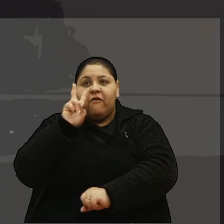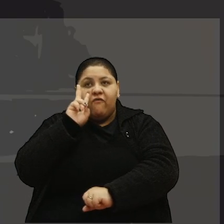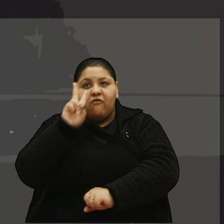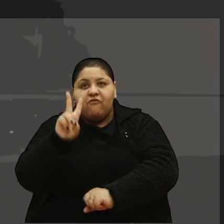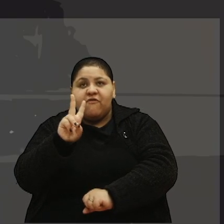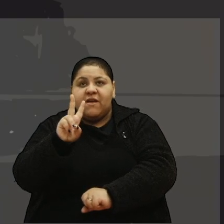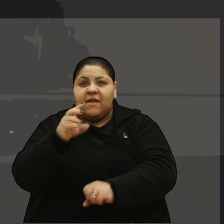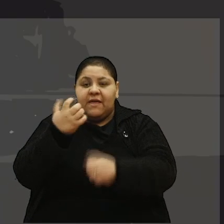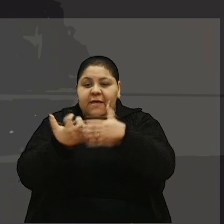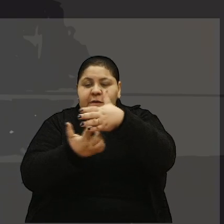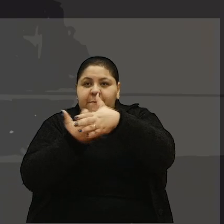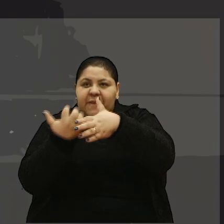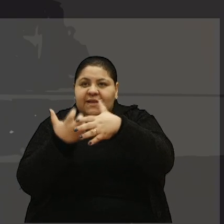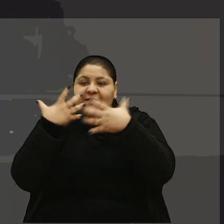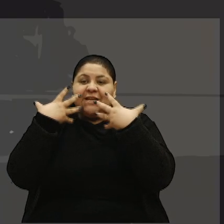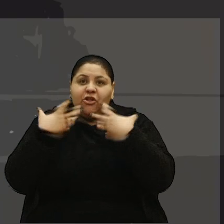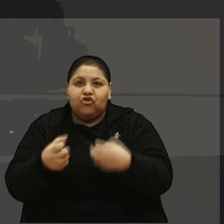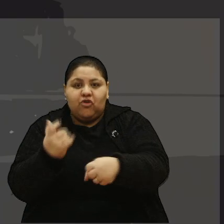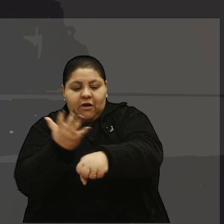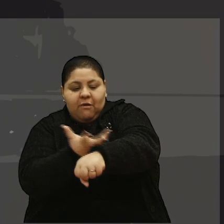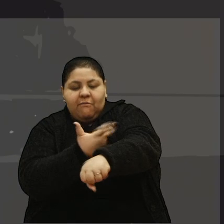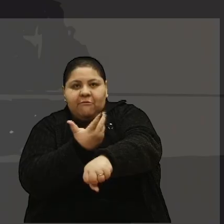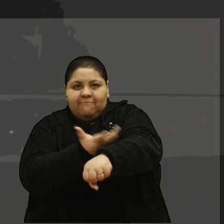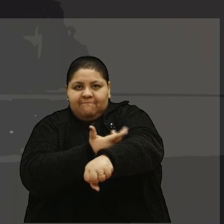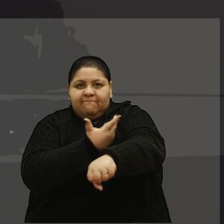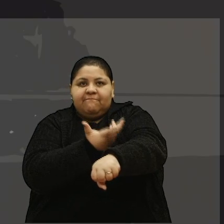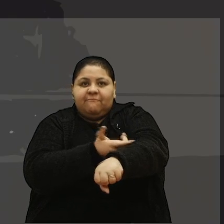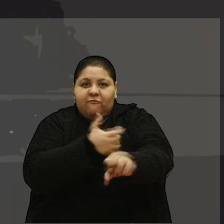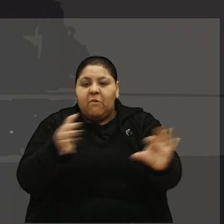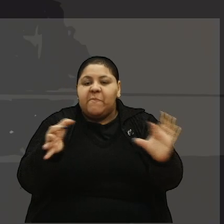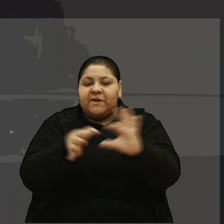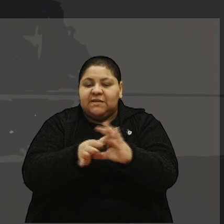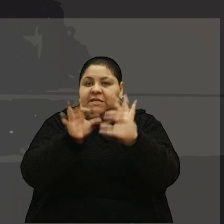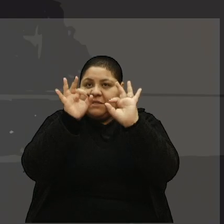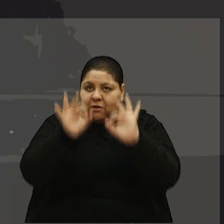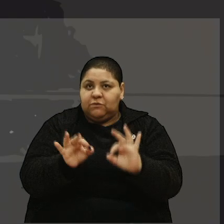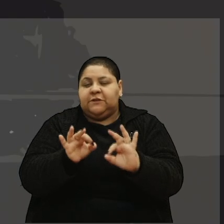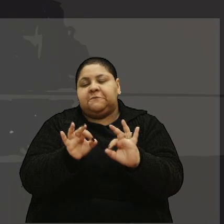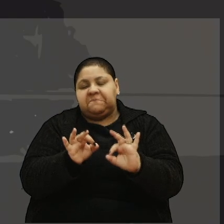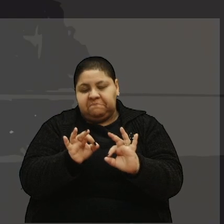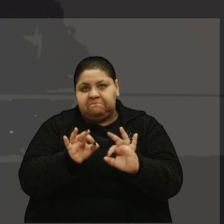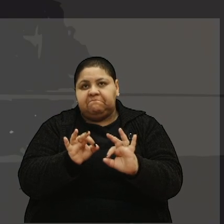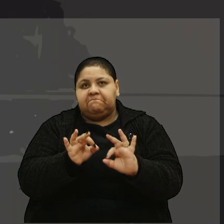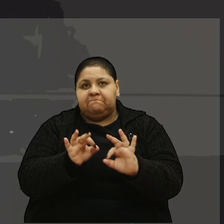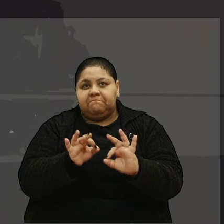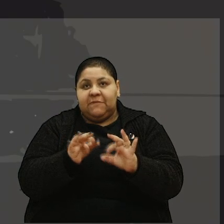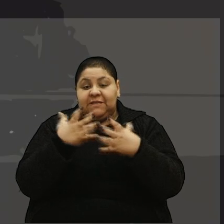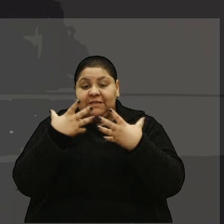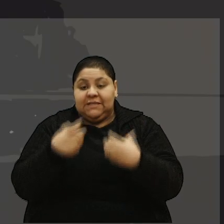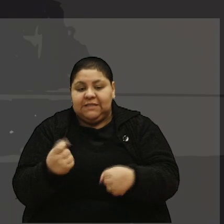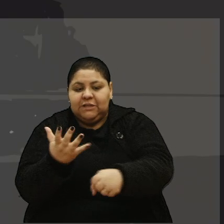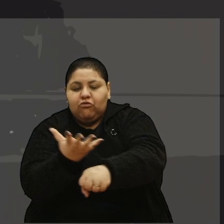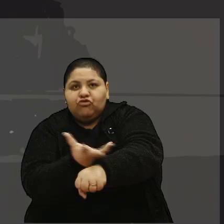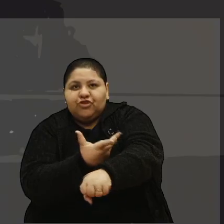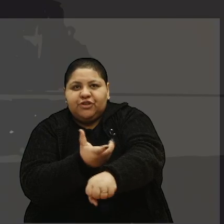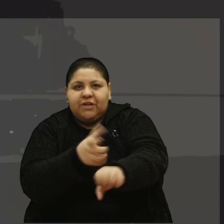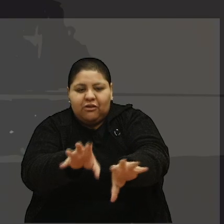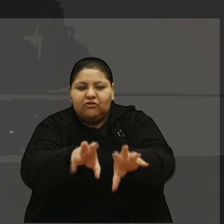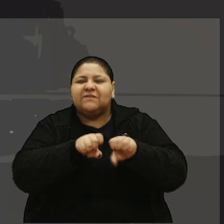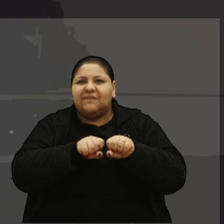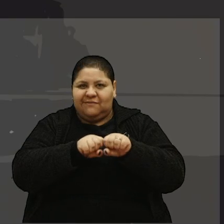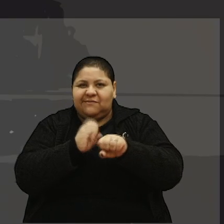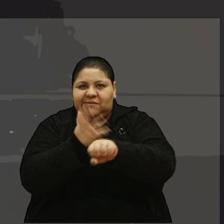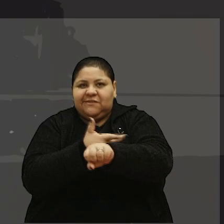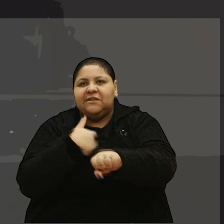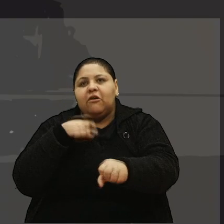canteiros. Então, foi uma parceria que deu certo, né, essa adoção de canteiro. E espero que